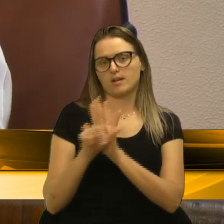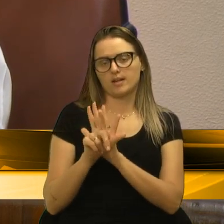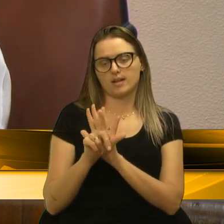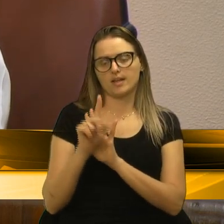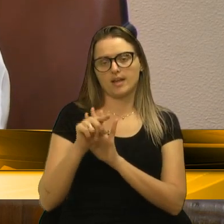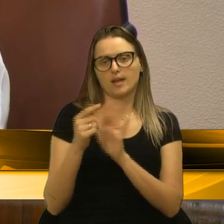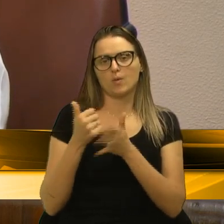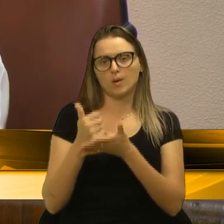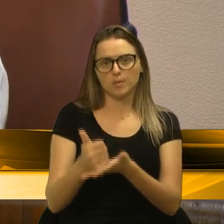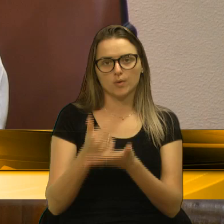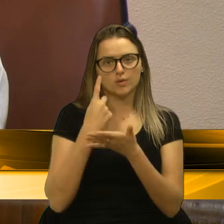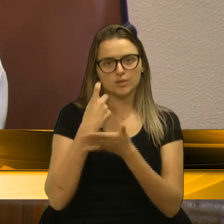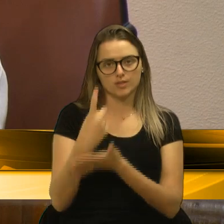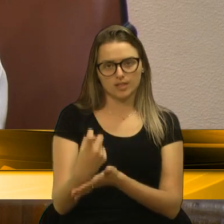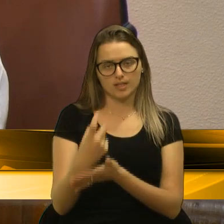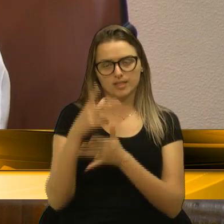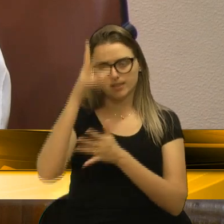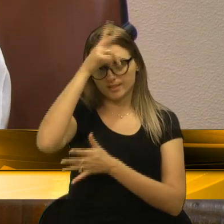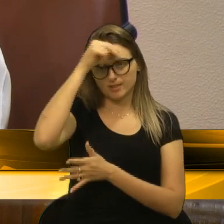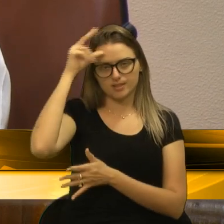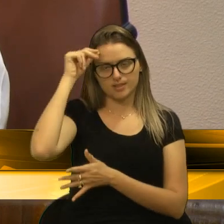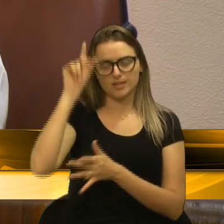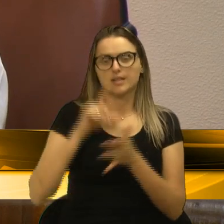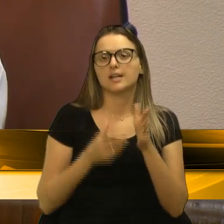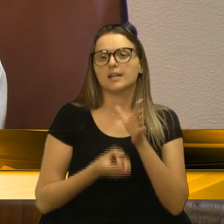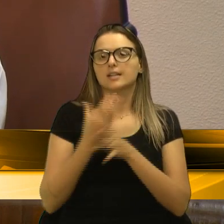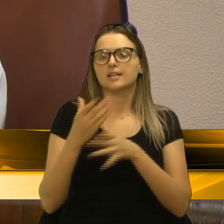interesses públicos. 3. Criar